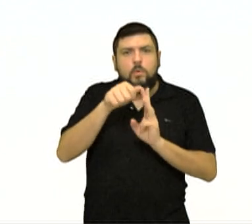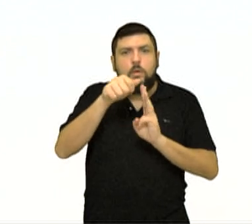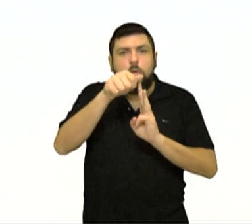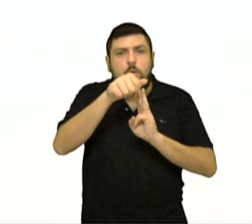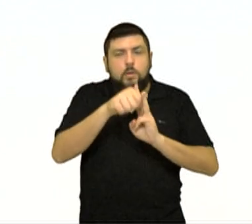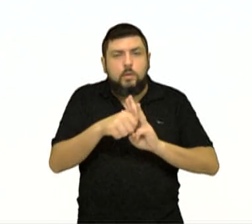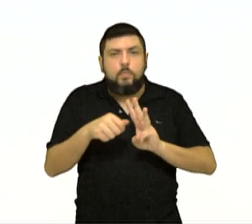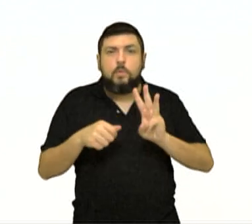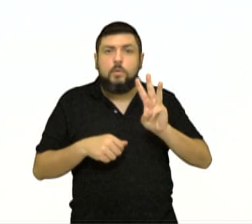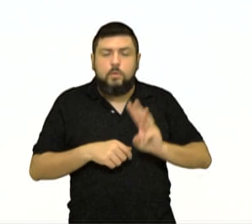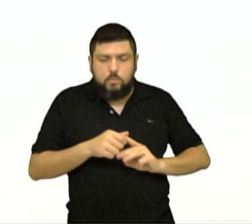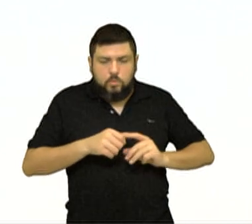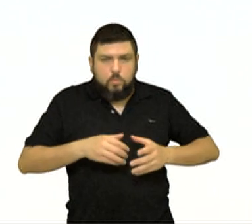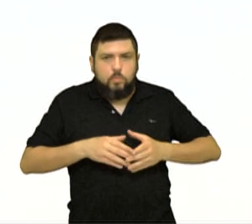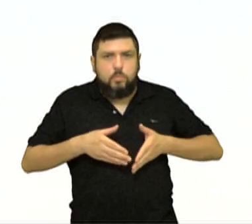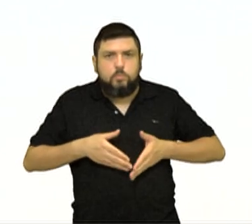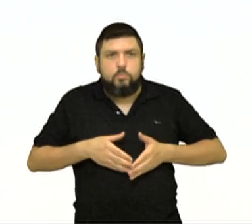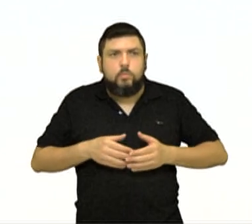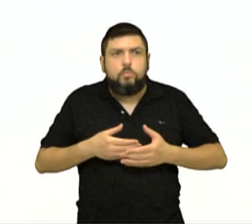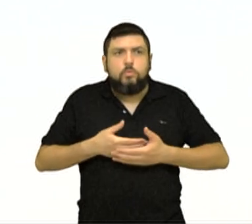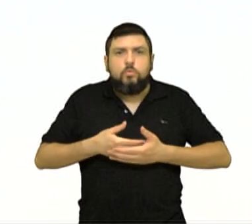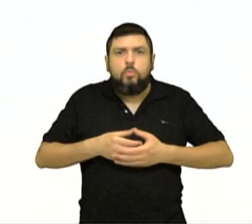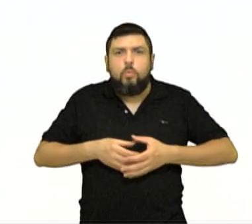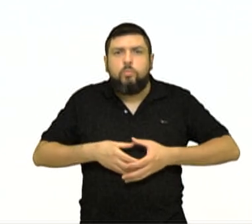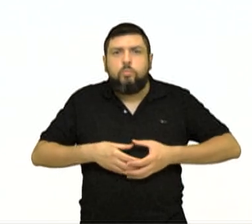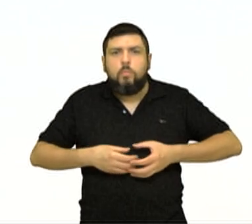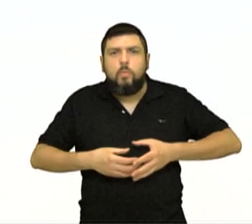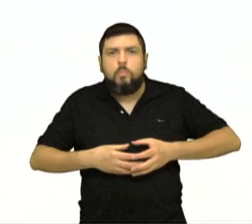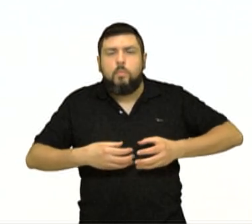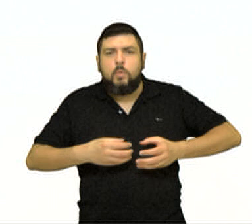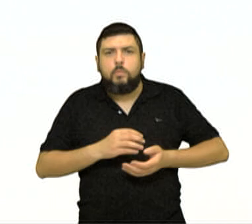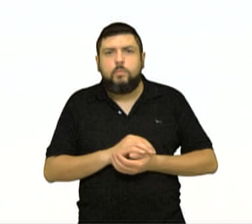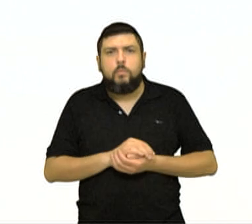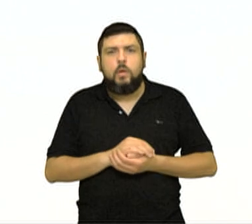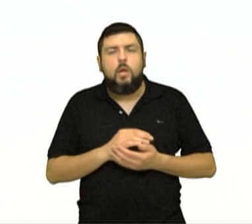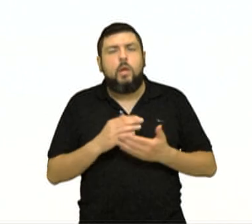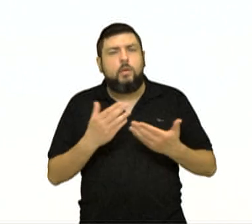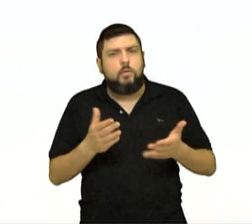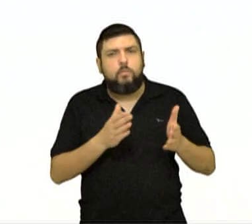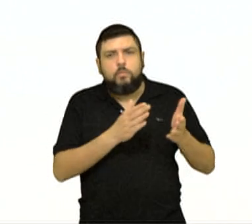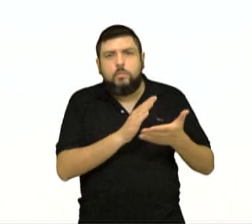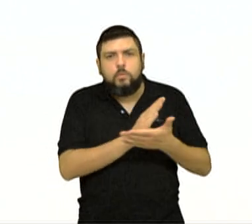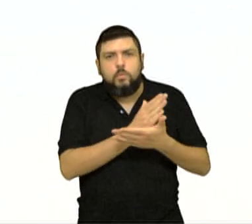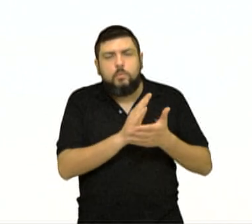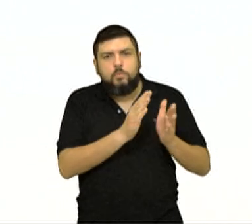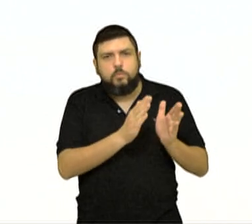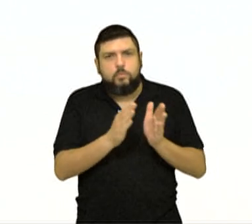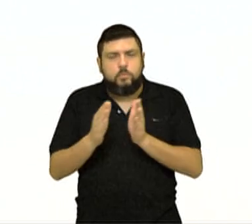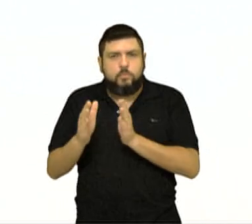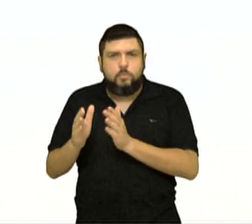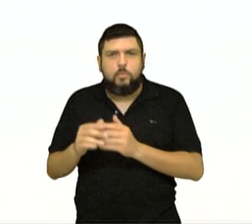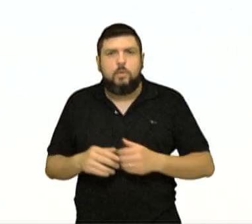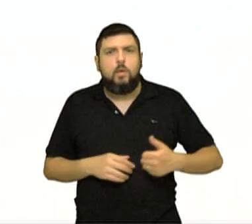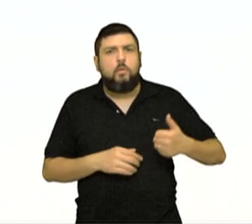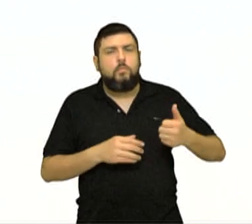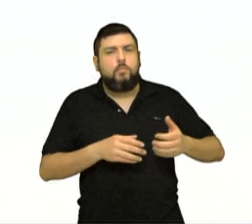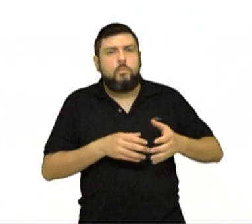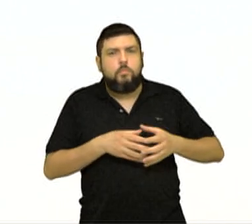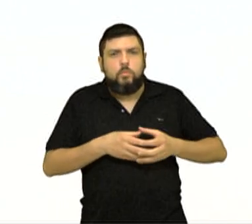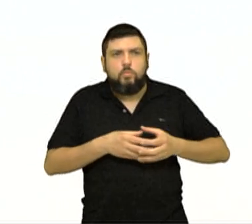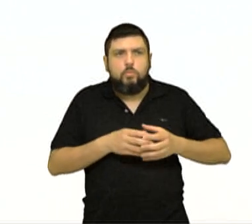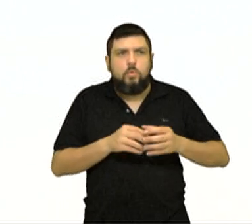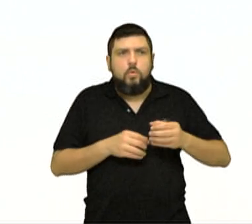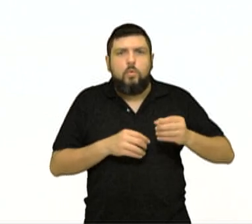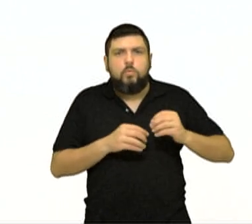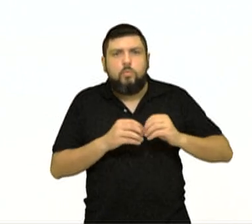dessa ovogênese ou ovulogênese aqui. Então ela é dividida em etapas, tá? Então nós temos primeiro a fase embrionária, tá? Onde as